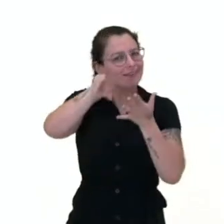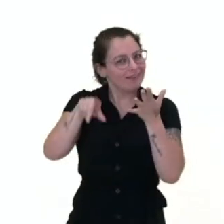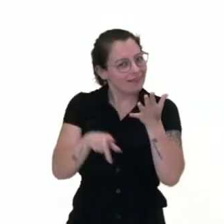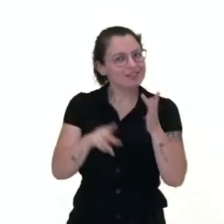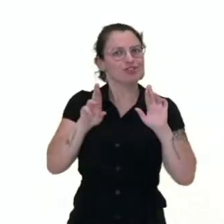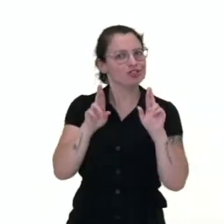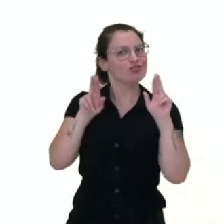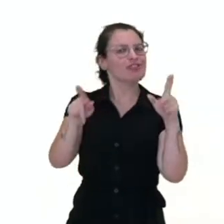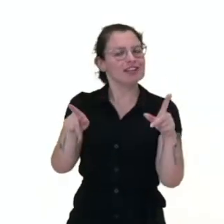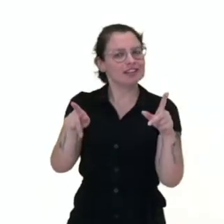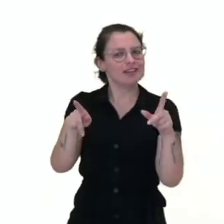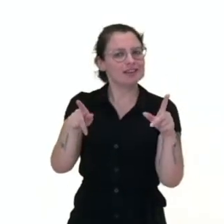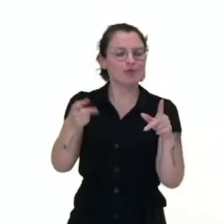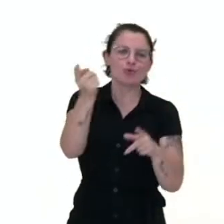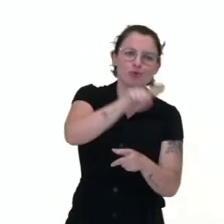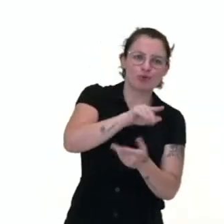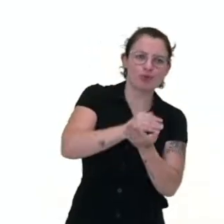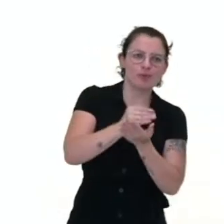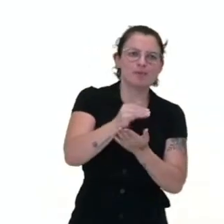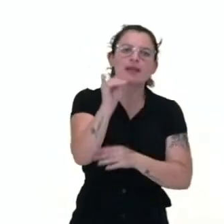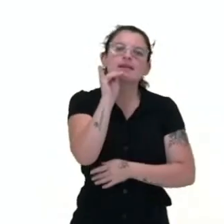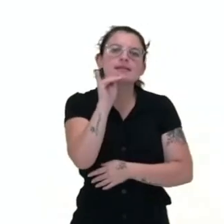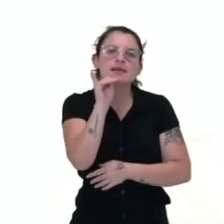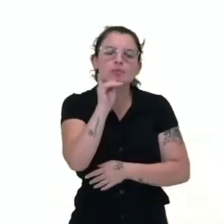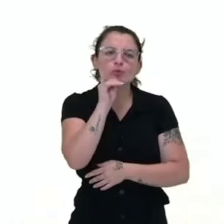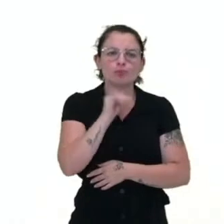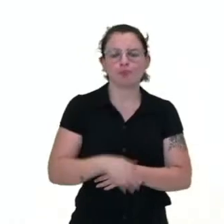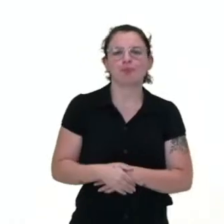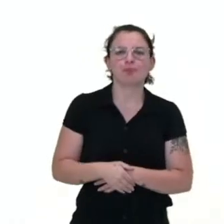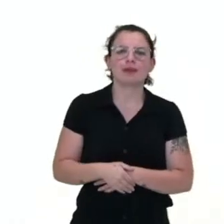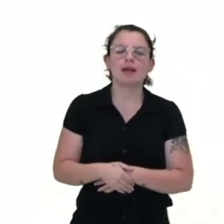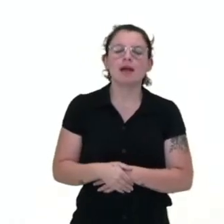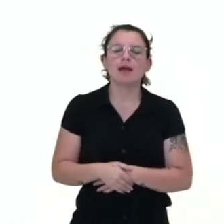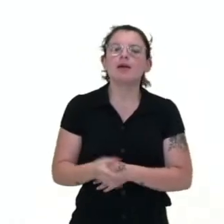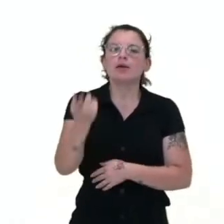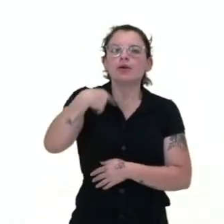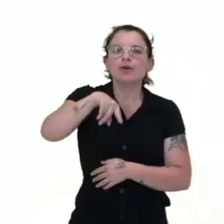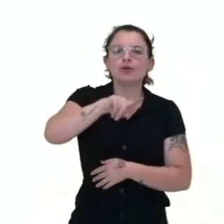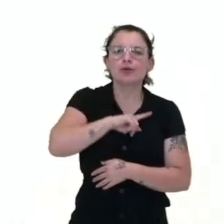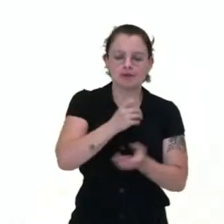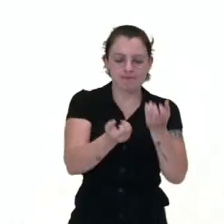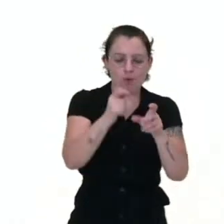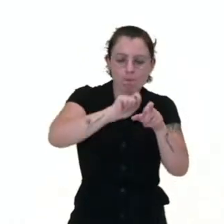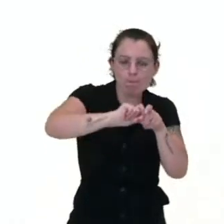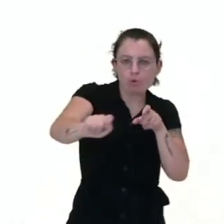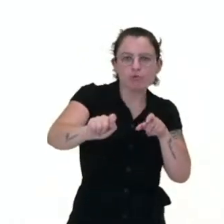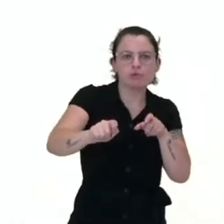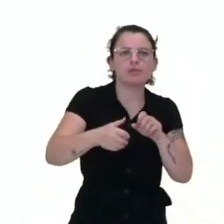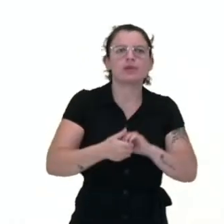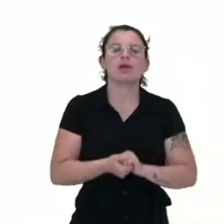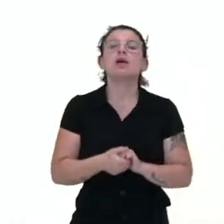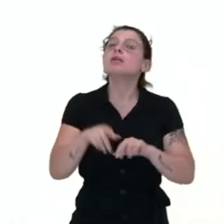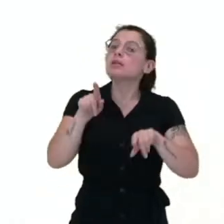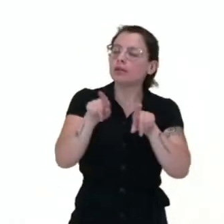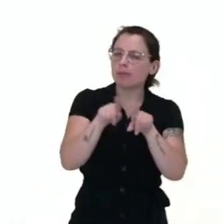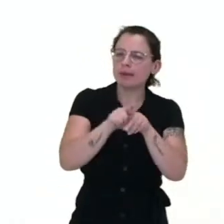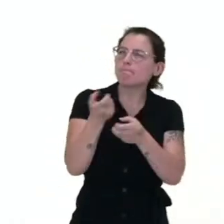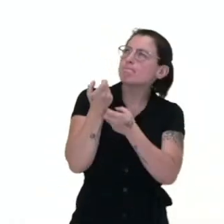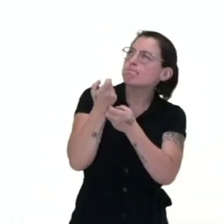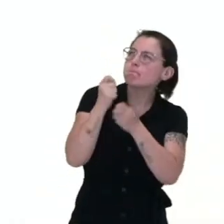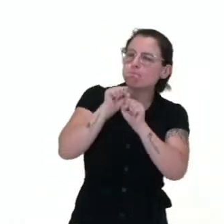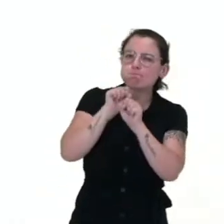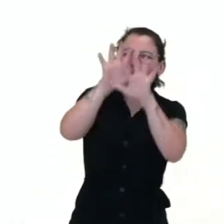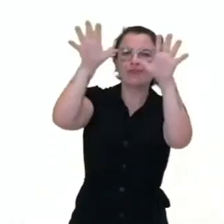bem diferentes da original. Por exemplo, quando nós acendemos um fósforo, quando ocorre a queima de fogos de artifício e até